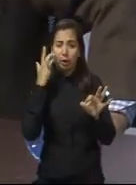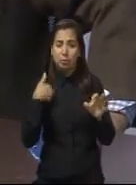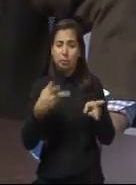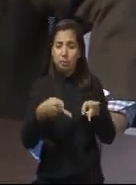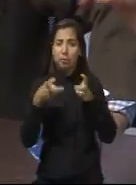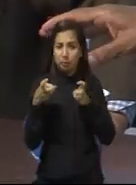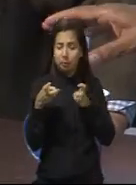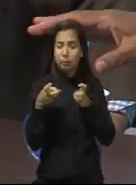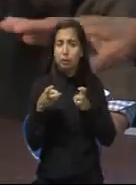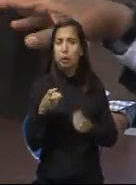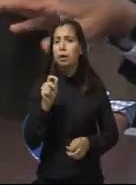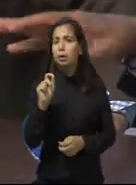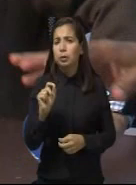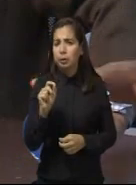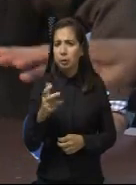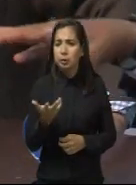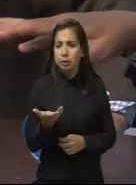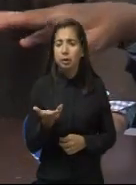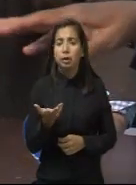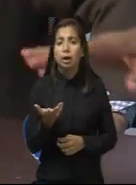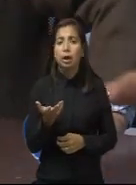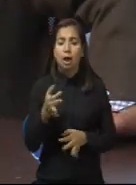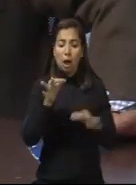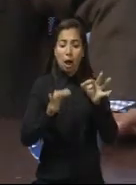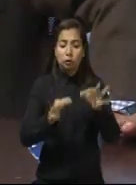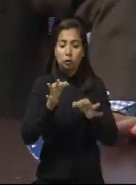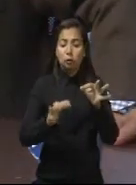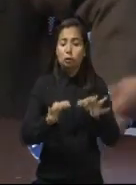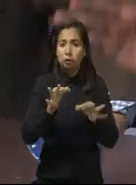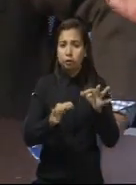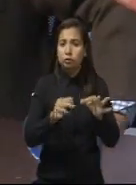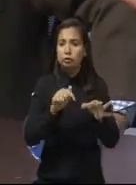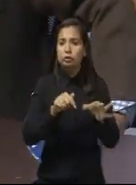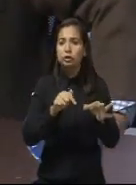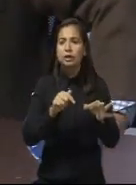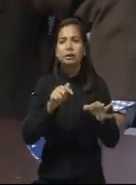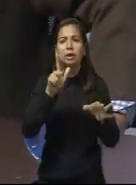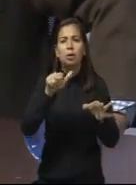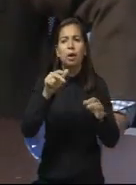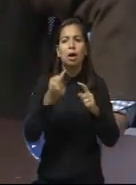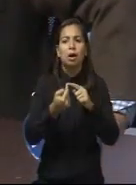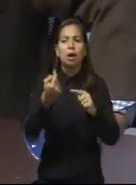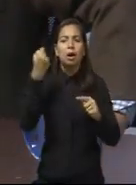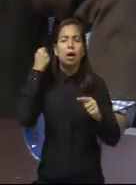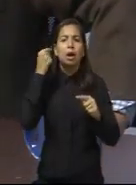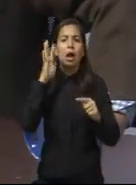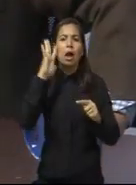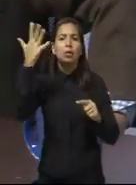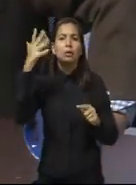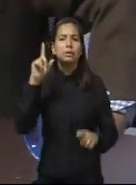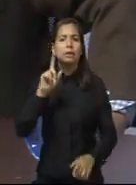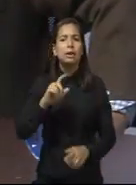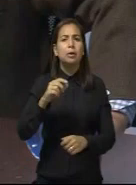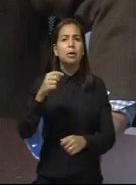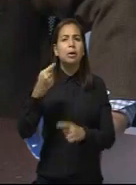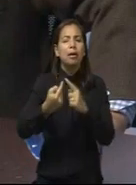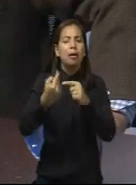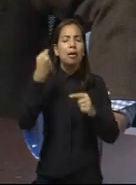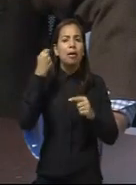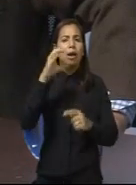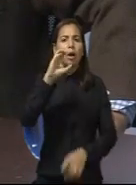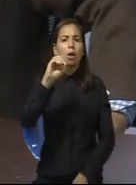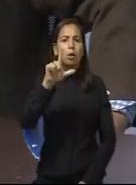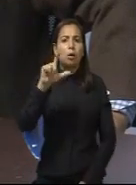que a justiça está acontecendo com ela agora que é parecido aquilo que aconteceu com o próprio Collor. Que o